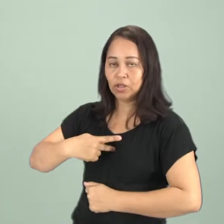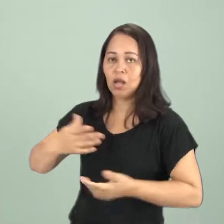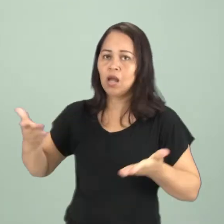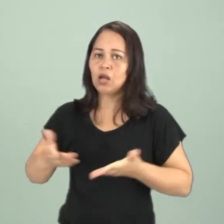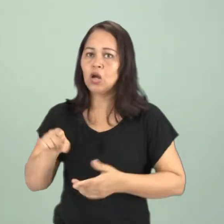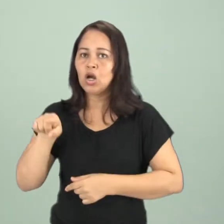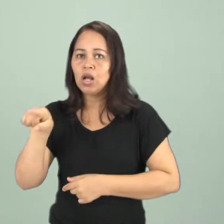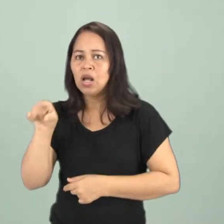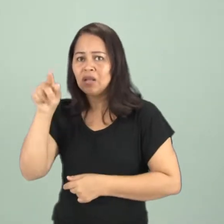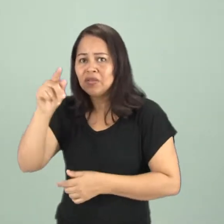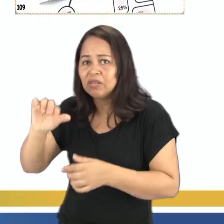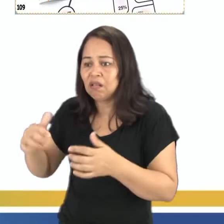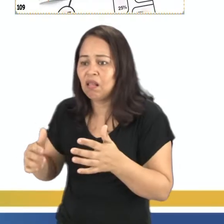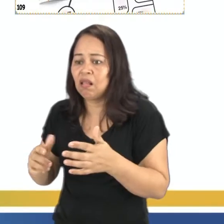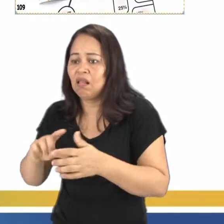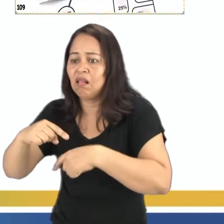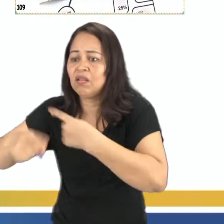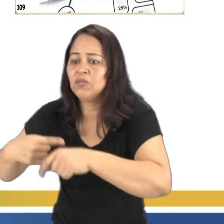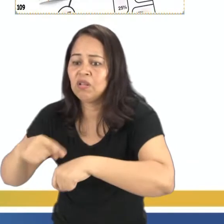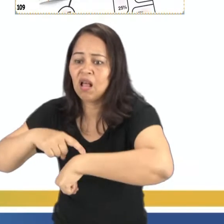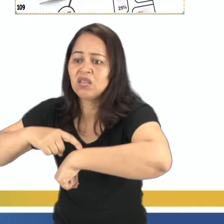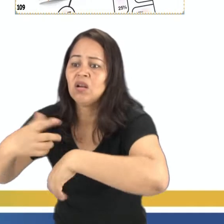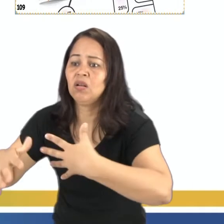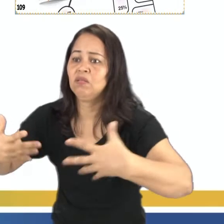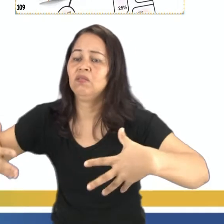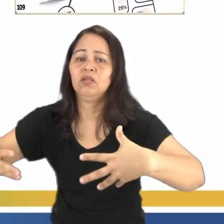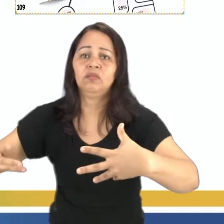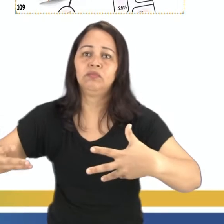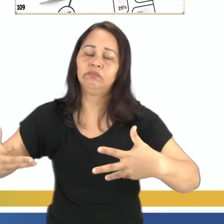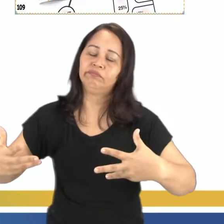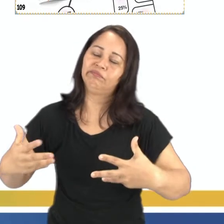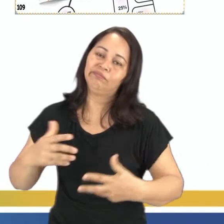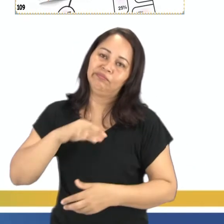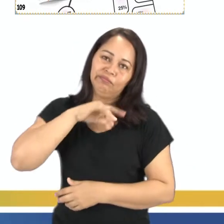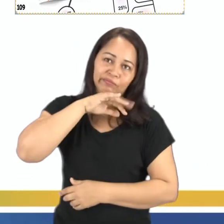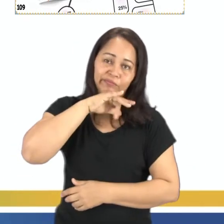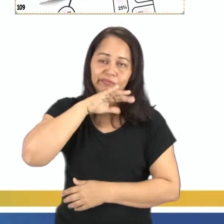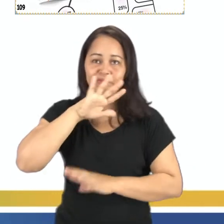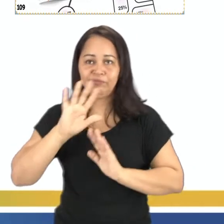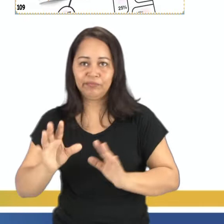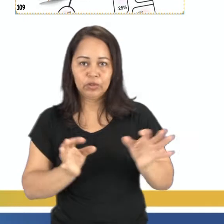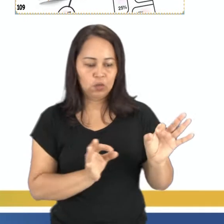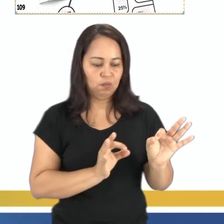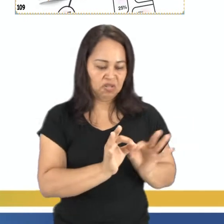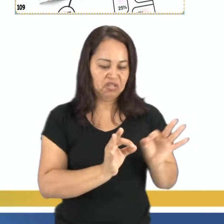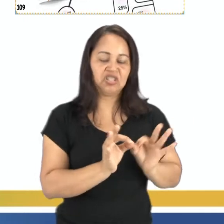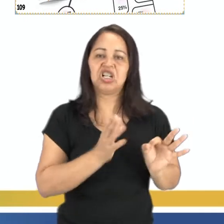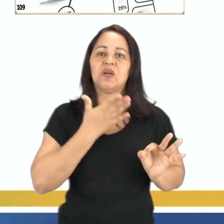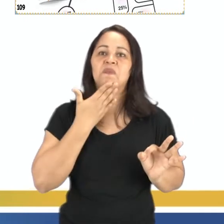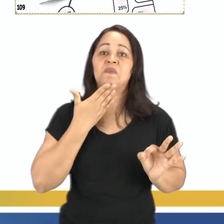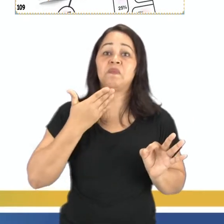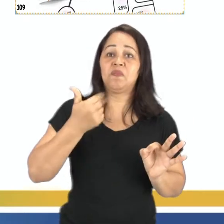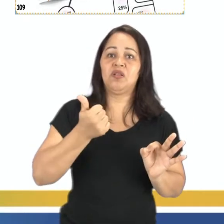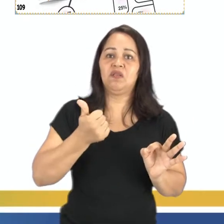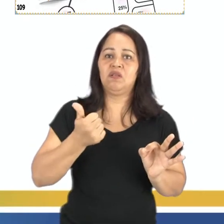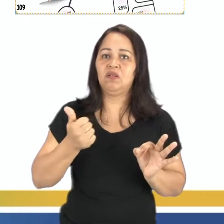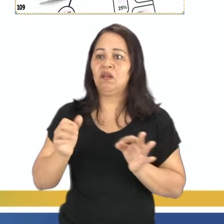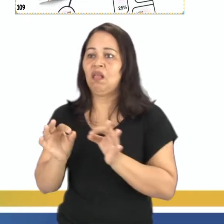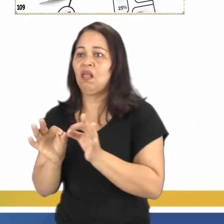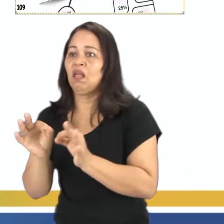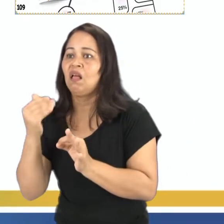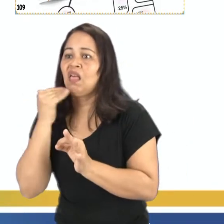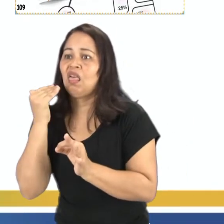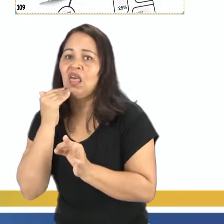planejar versus improvisar. Improvisar gera ações reativas. O planejar é o caminho da proatividade. Ou seja,